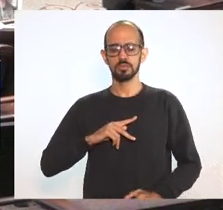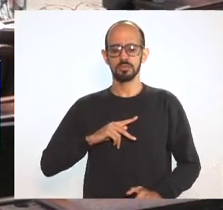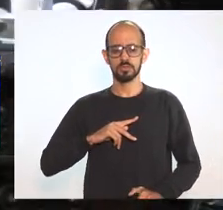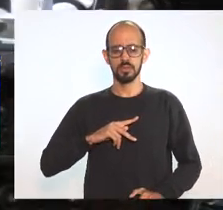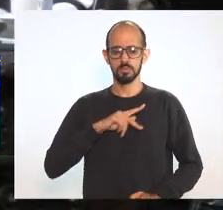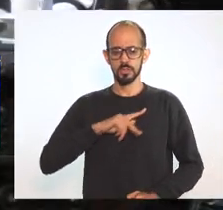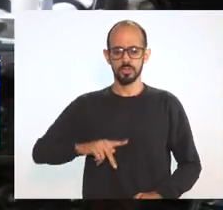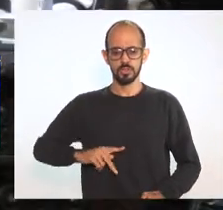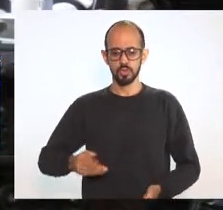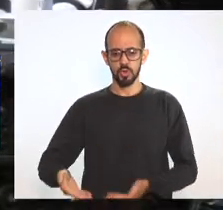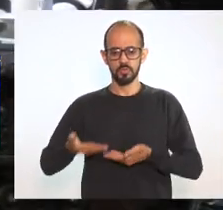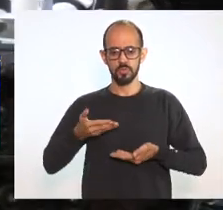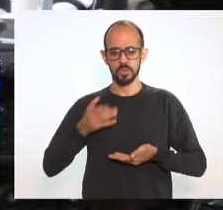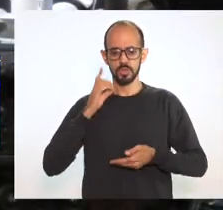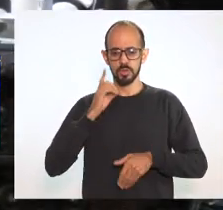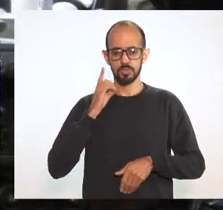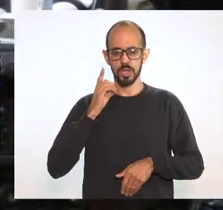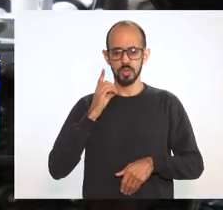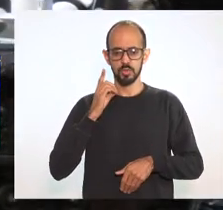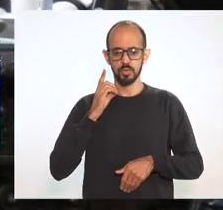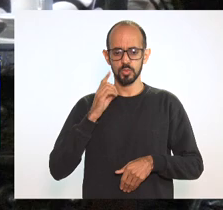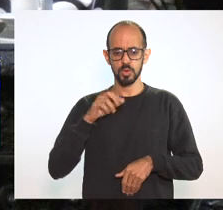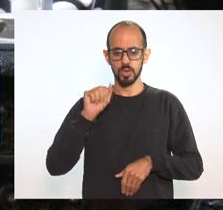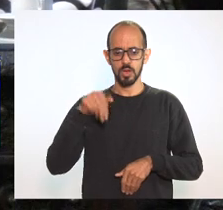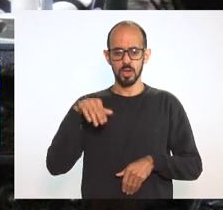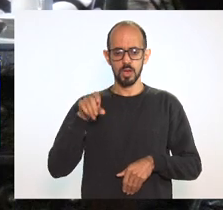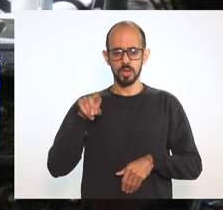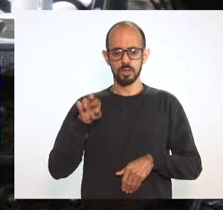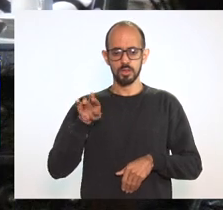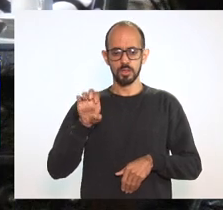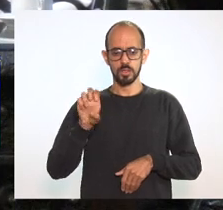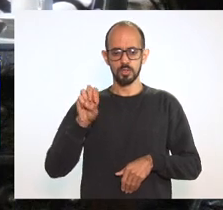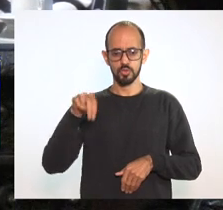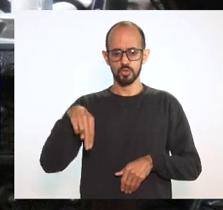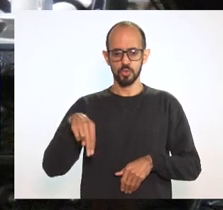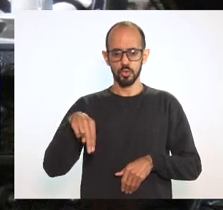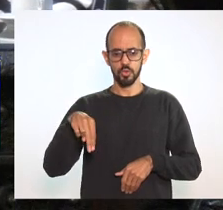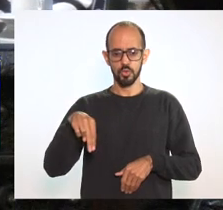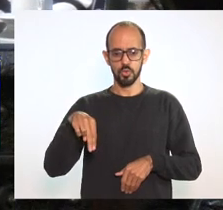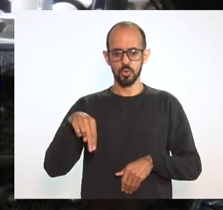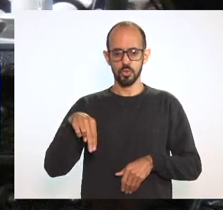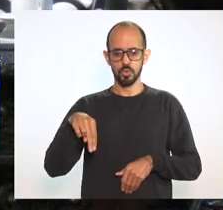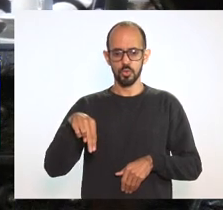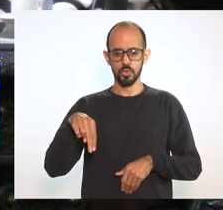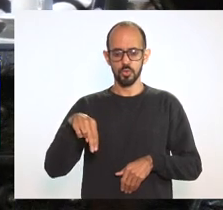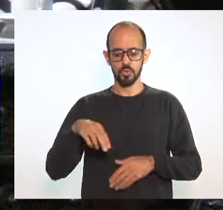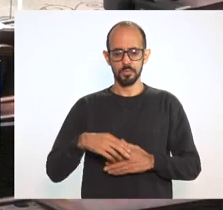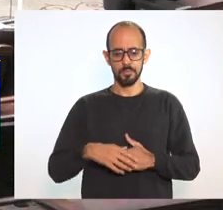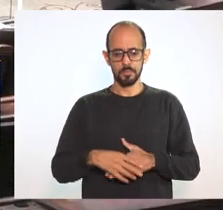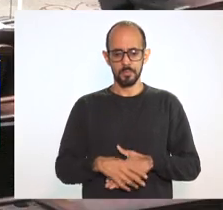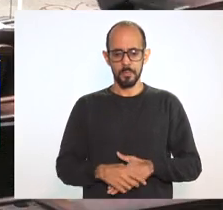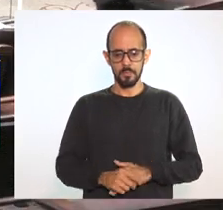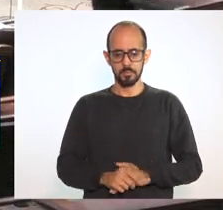convido o deputado Anderson Moraes para dar parecer pela Comissão de Defesa e Proteção dos Animais.